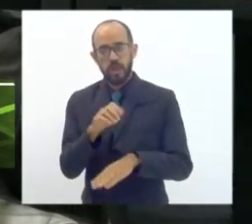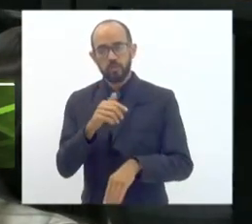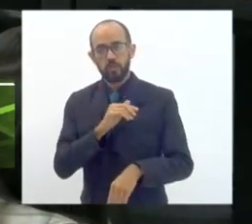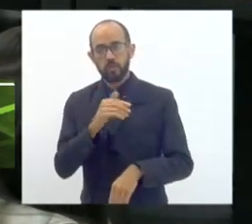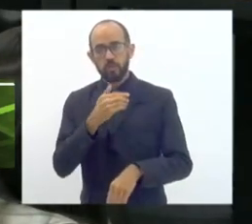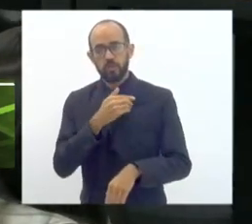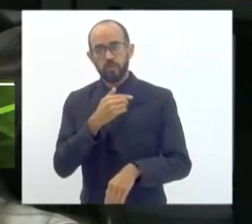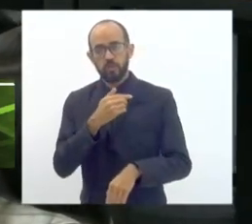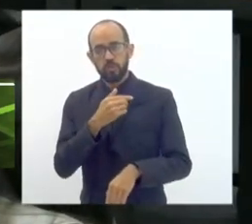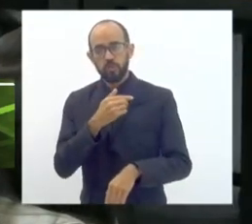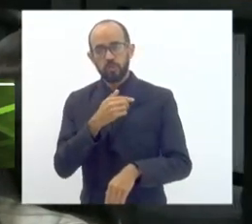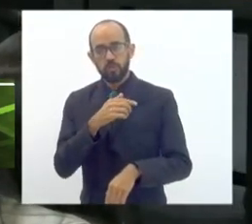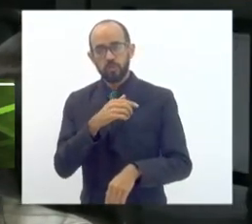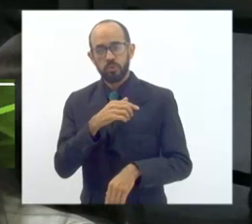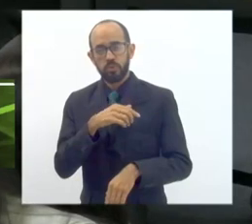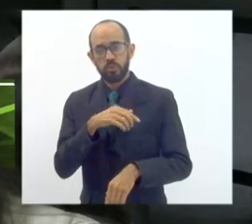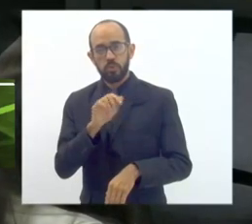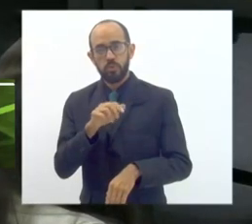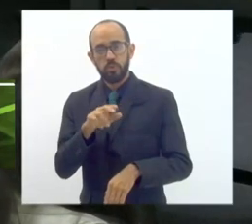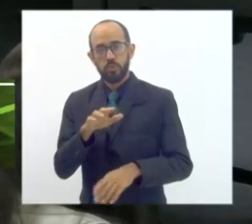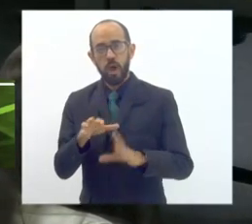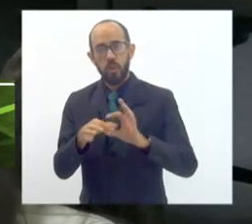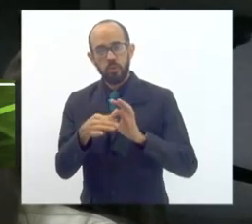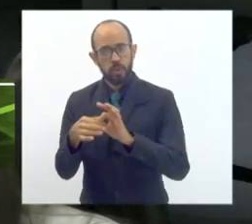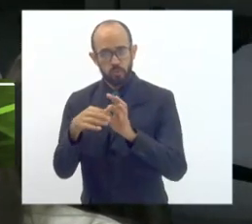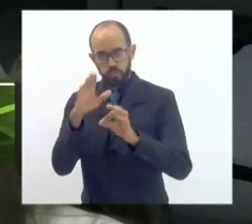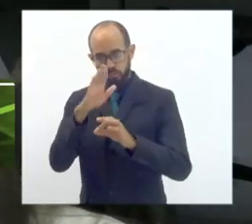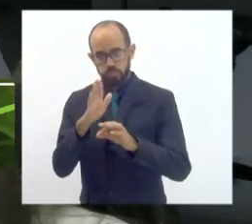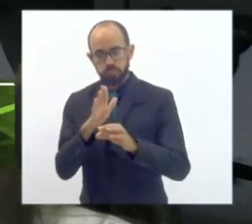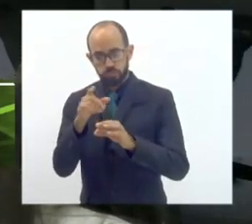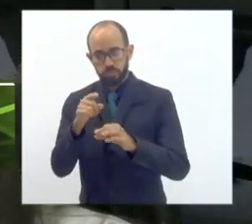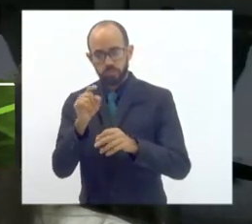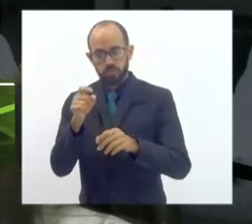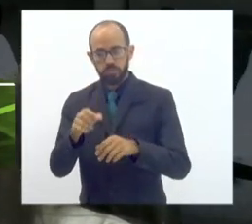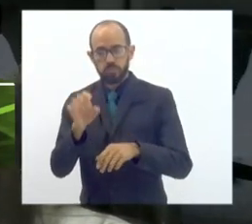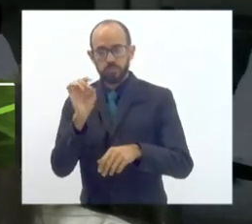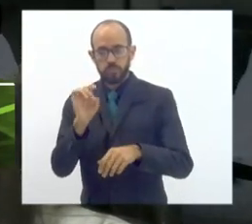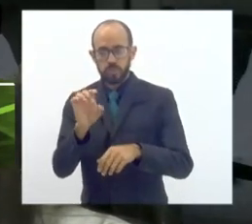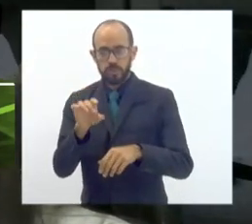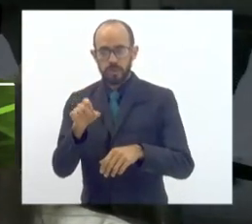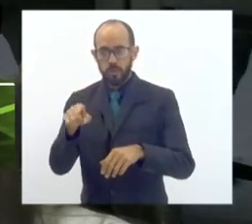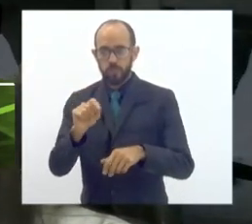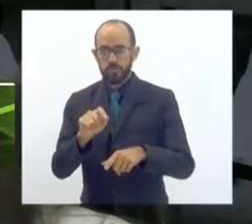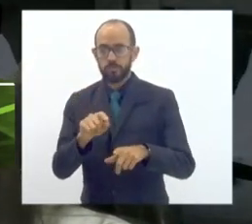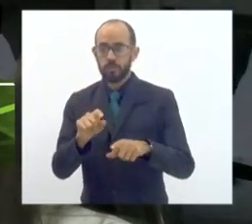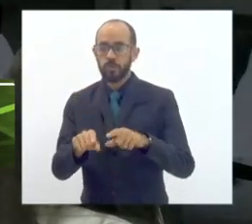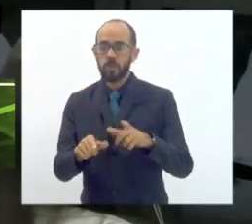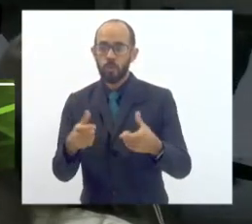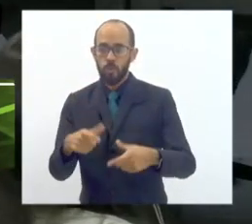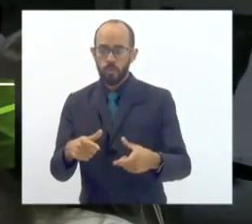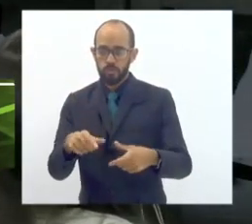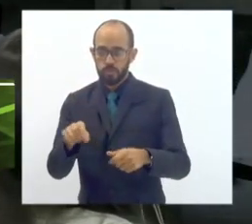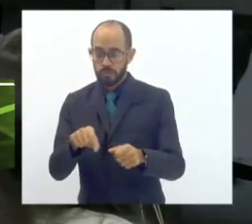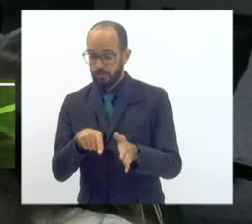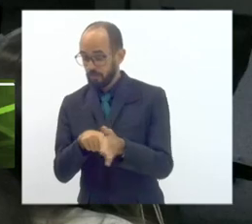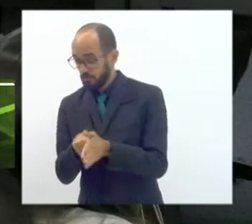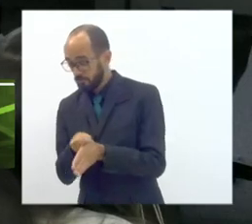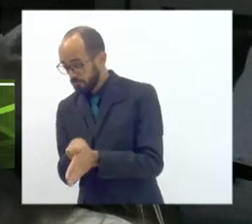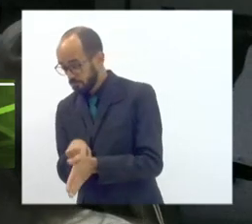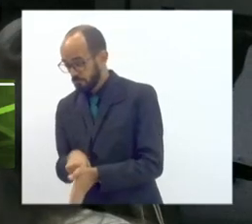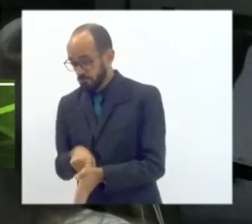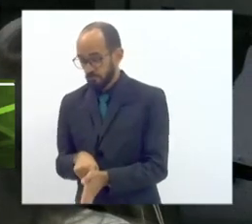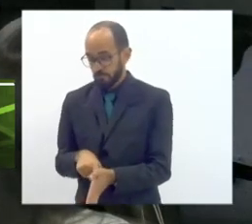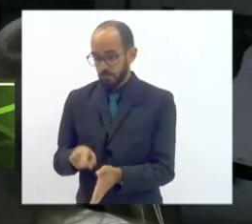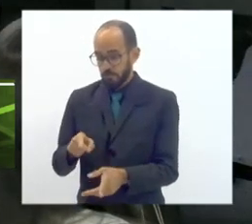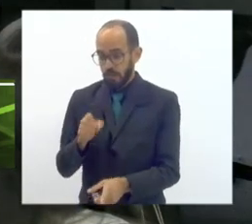atenção terciária e atenção especializada, que é exatamente aonde você faz o diagnóstico, né?